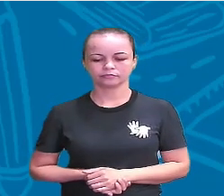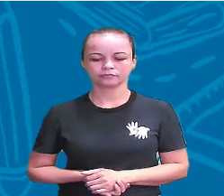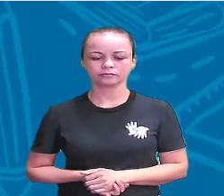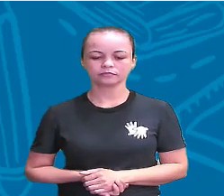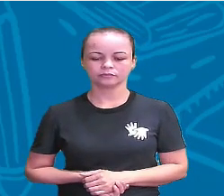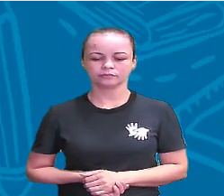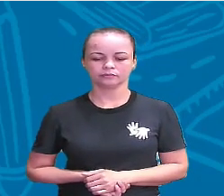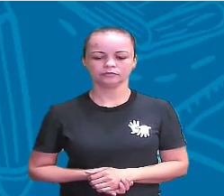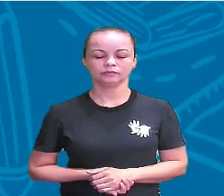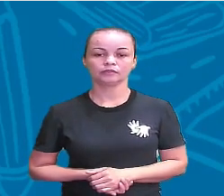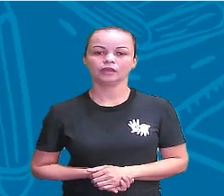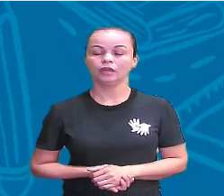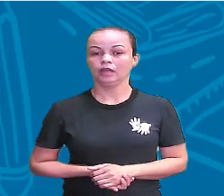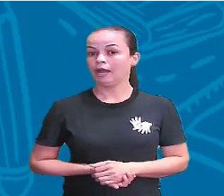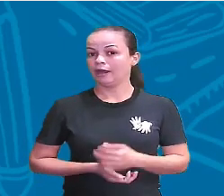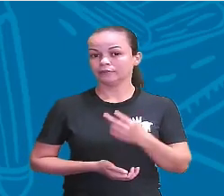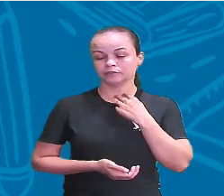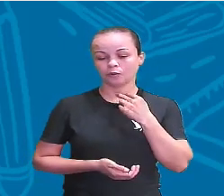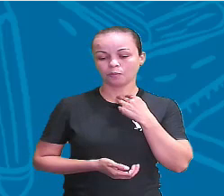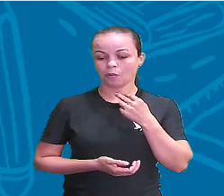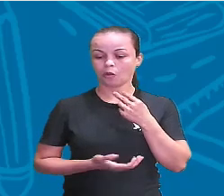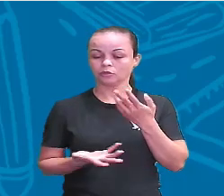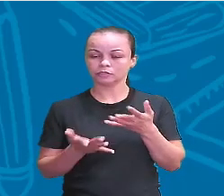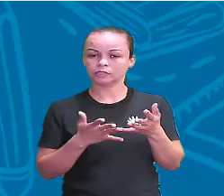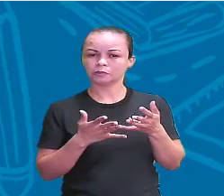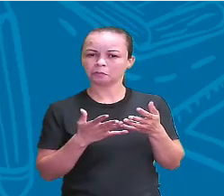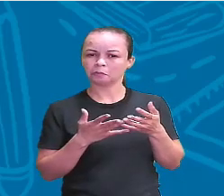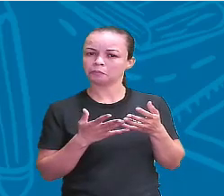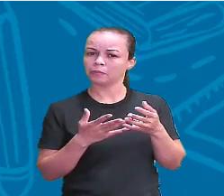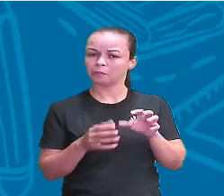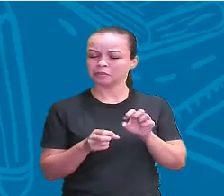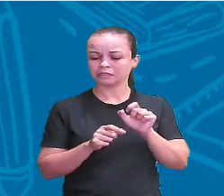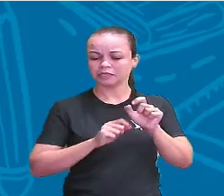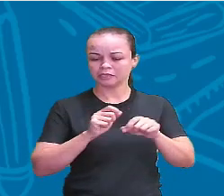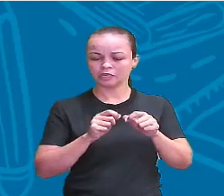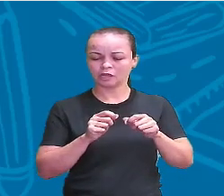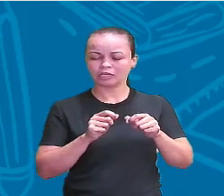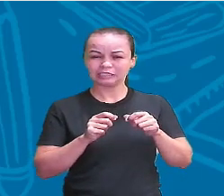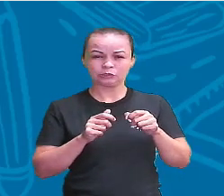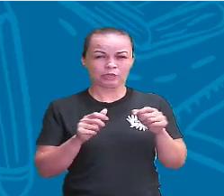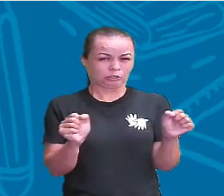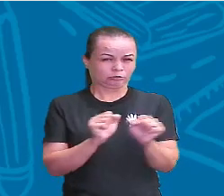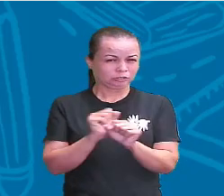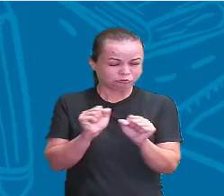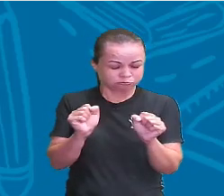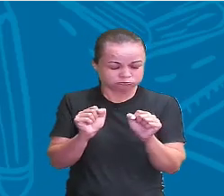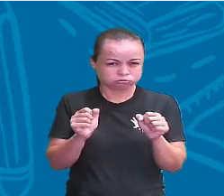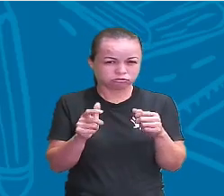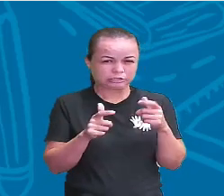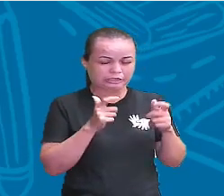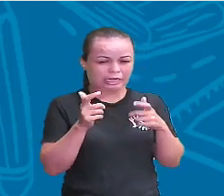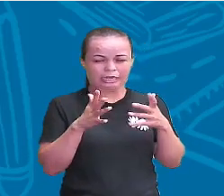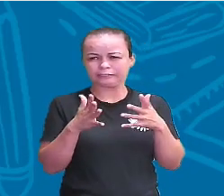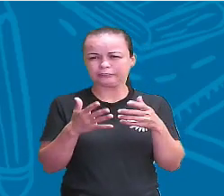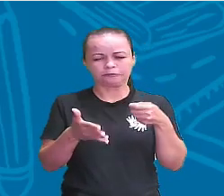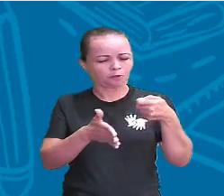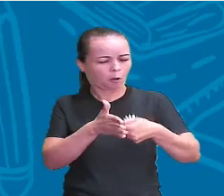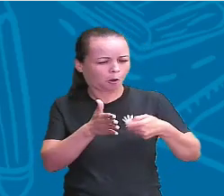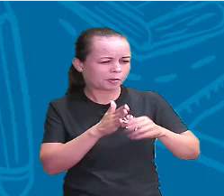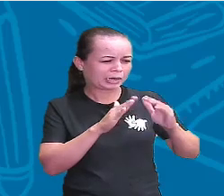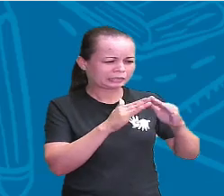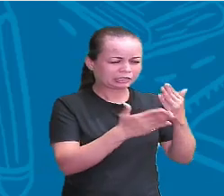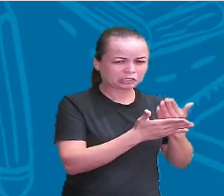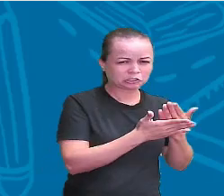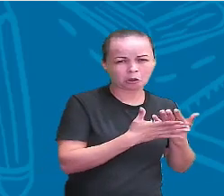aí também a gente não pode permitir que algumas situações de estresse no dia a dia, né, cobranças lá na escola, né,